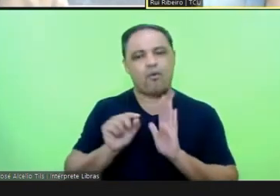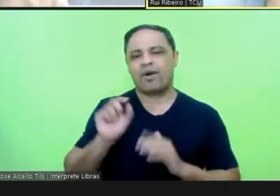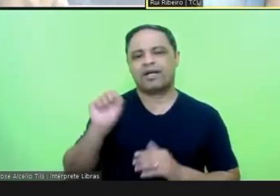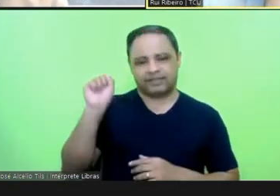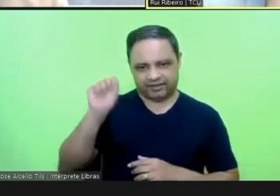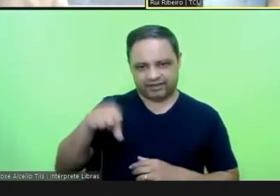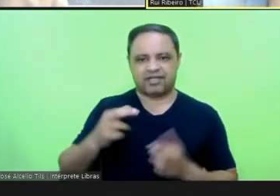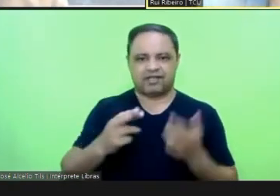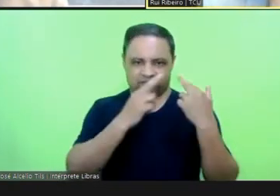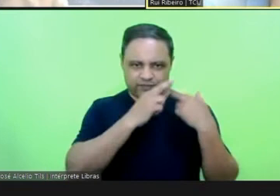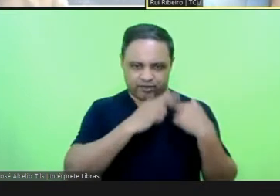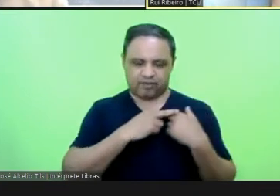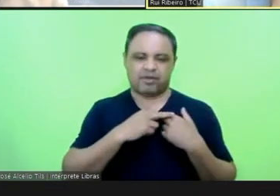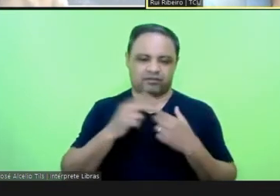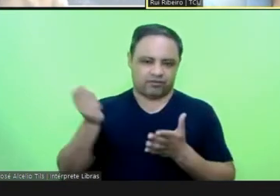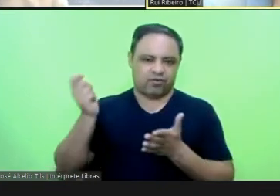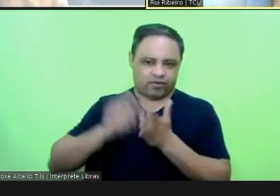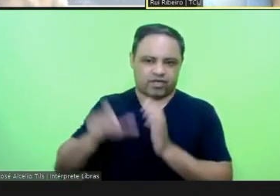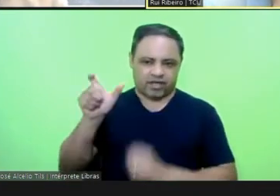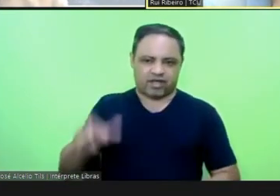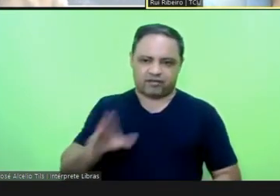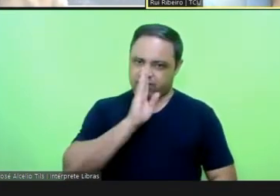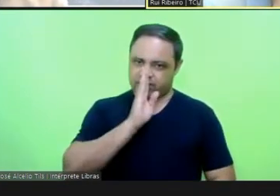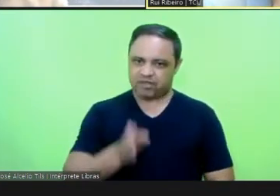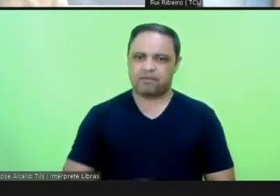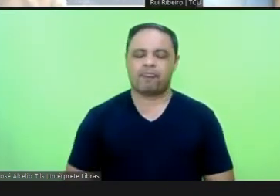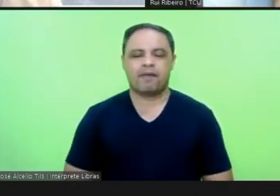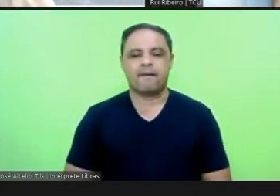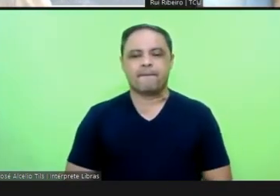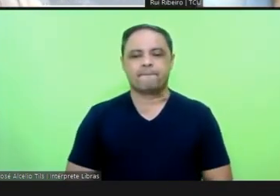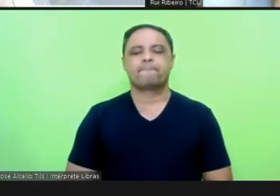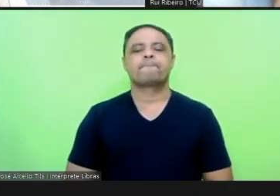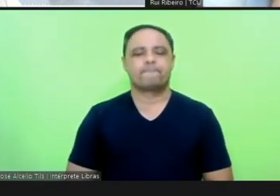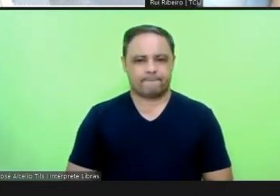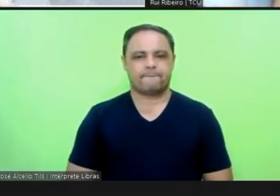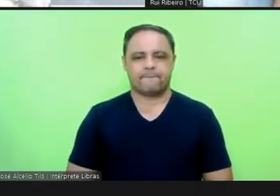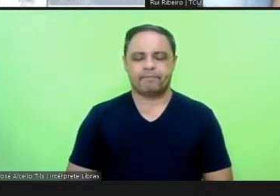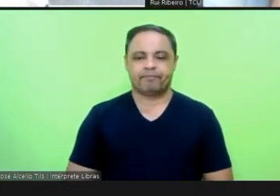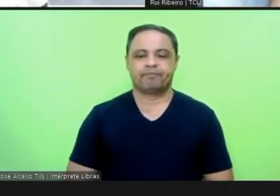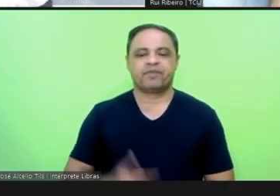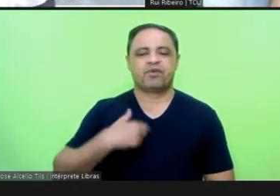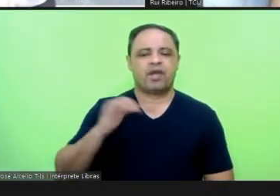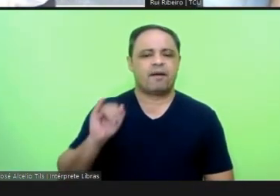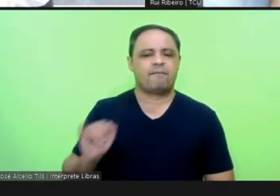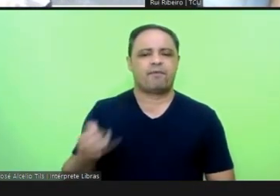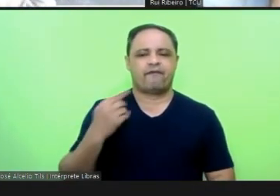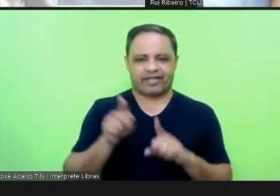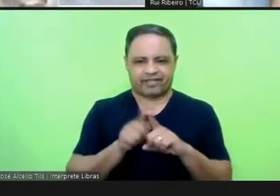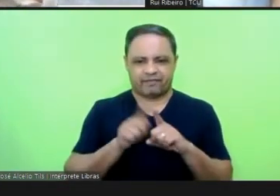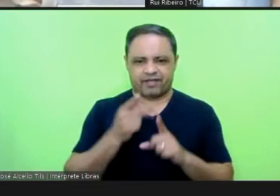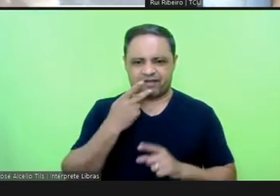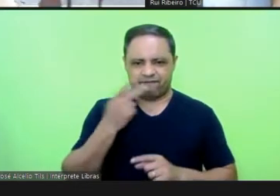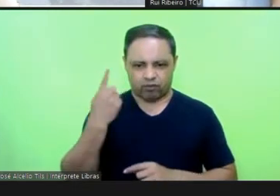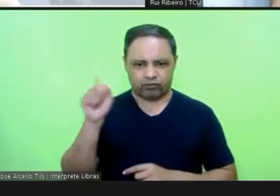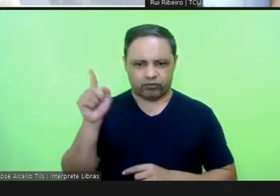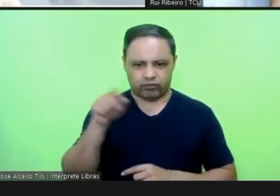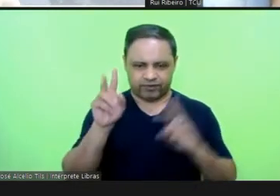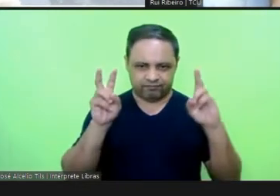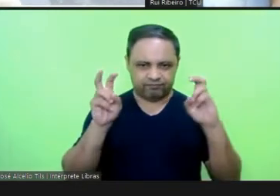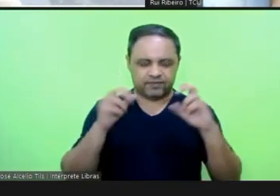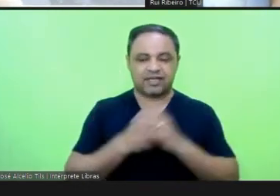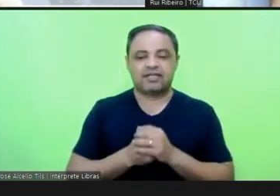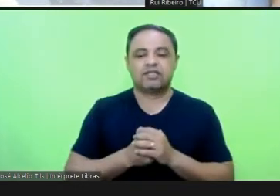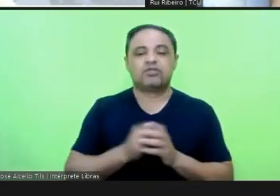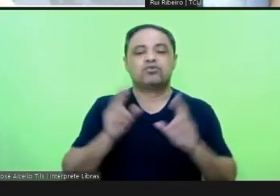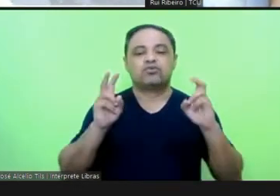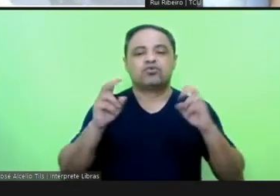responsabilidade objetiva do contratado. Tá ok. Eu queria até aproveitar nessa última fala que você fez, ainda sobre